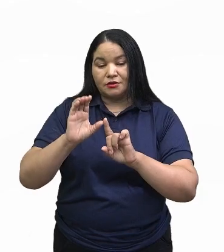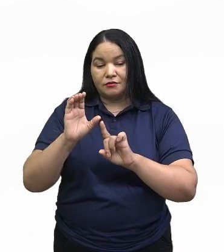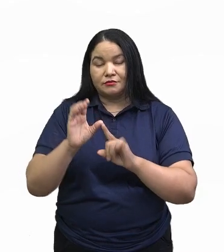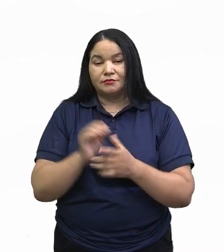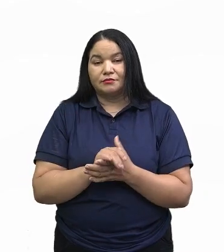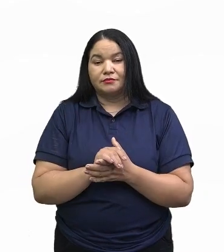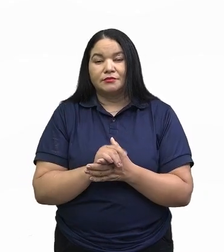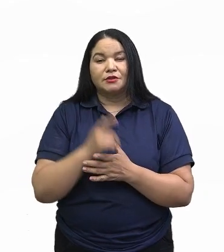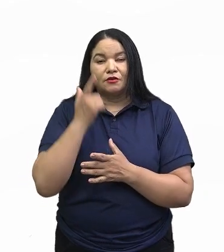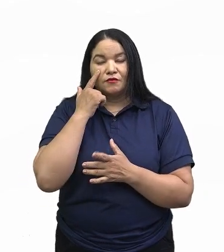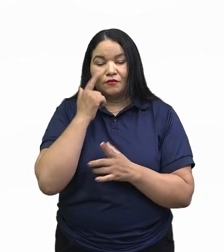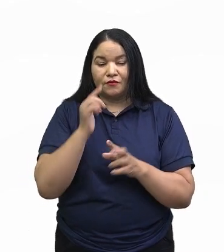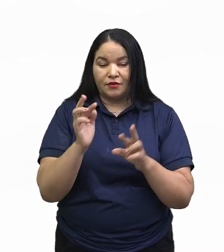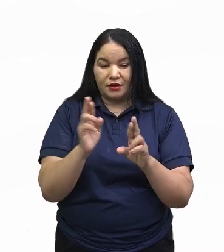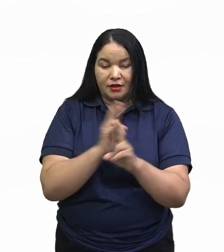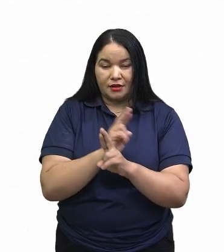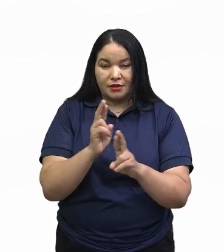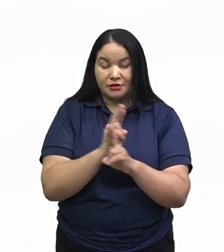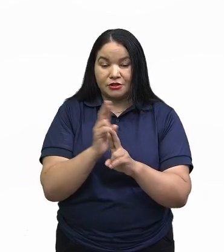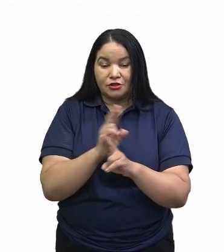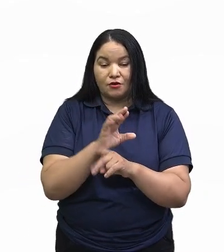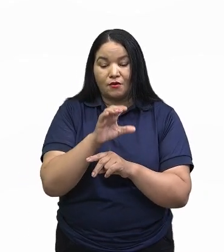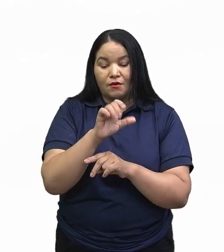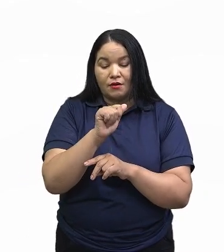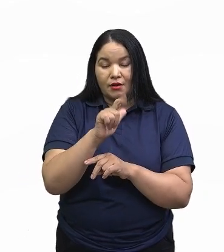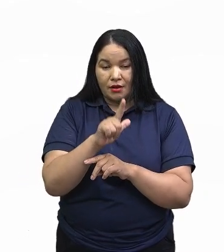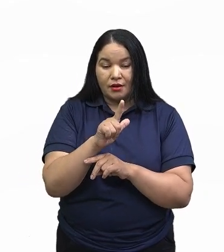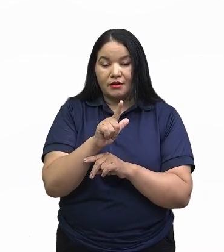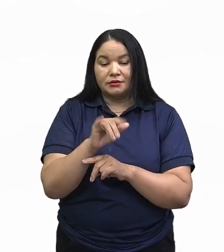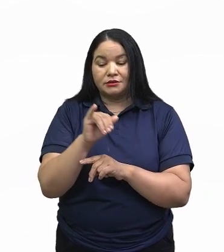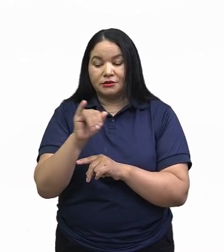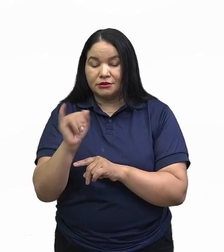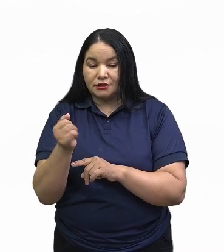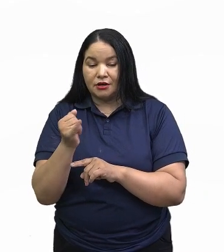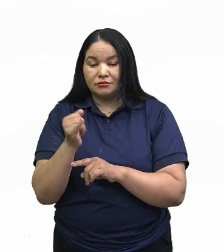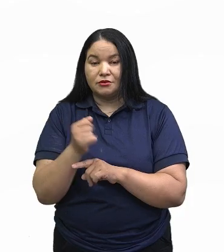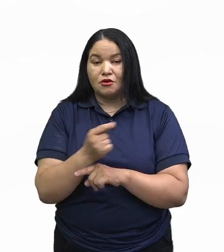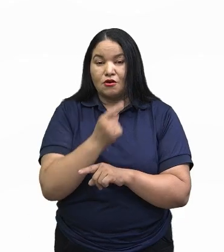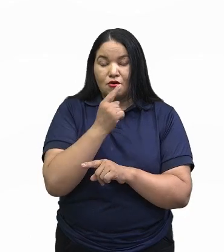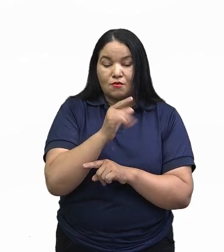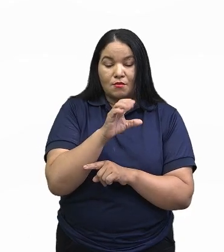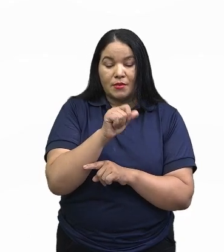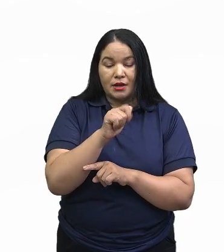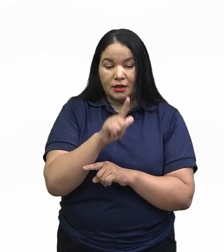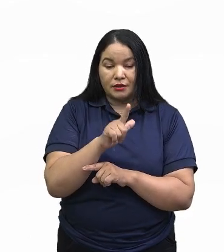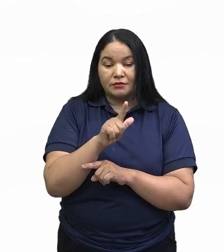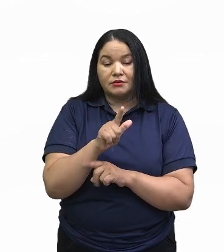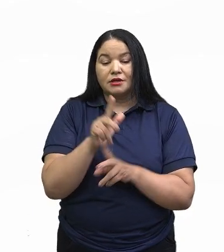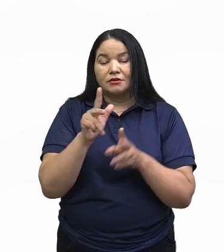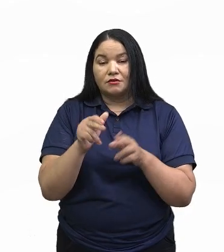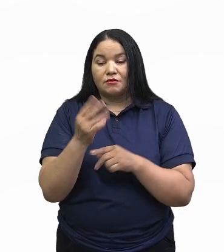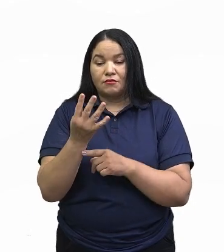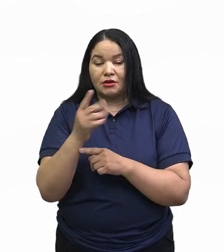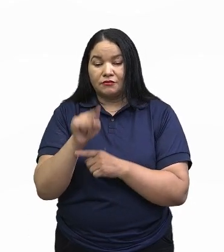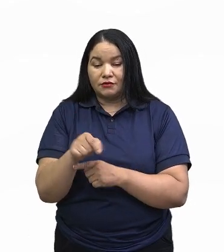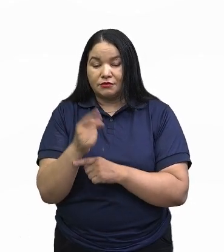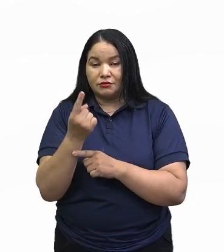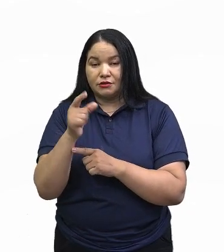famosa relação entre caloria e joule. Uma caloria é 4,18